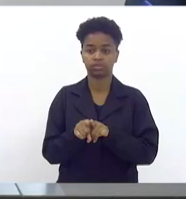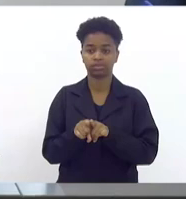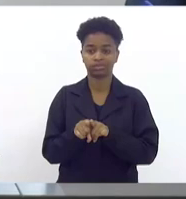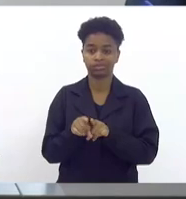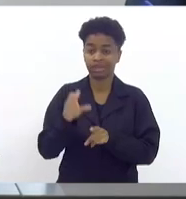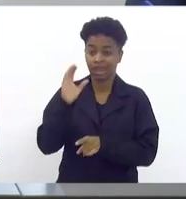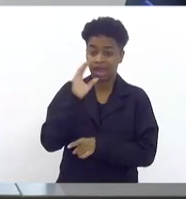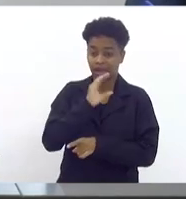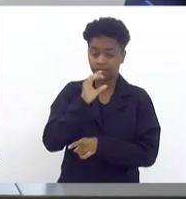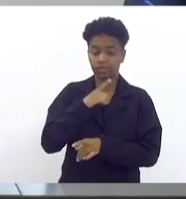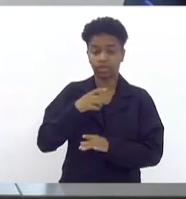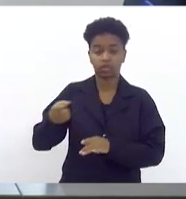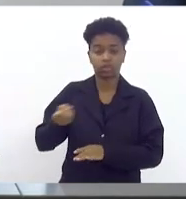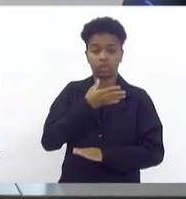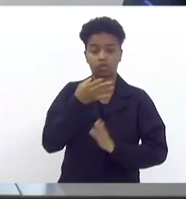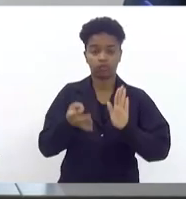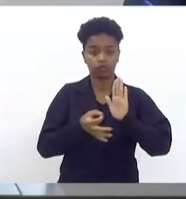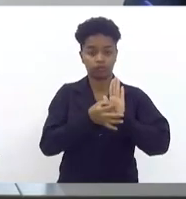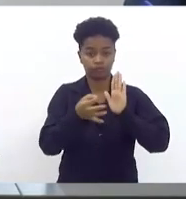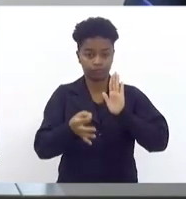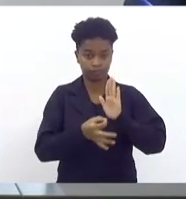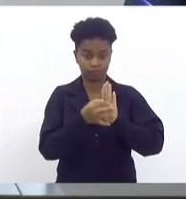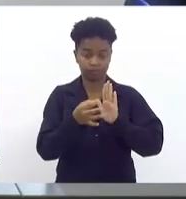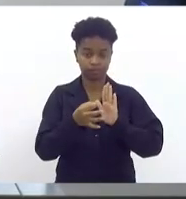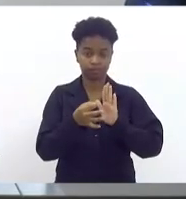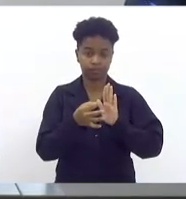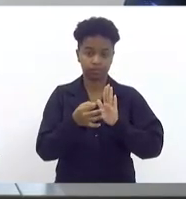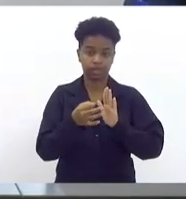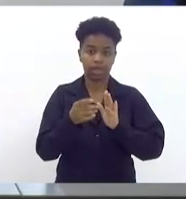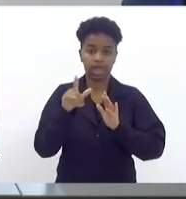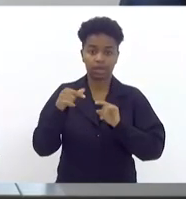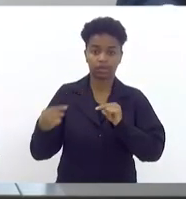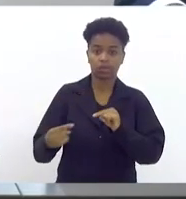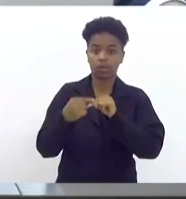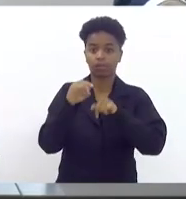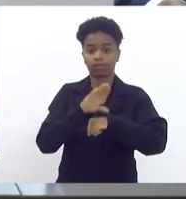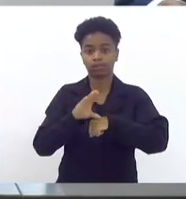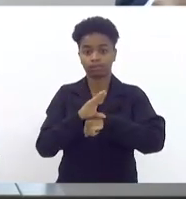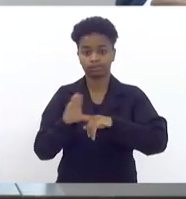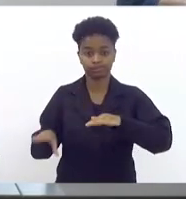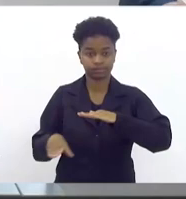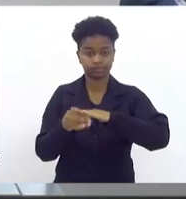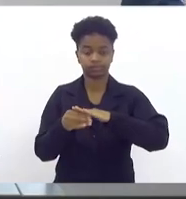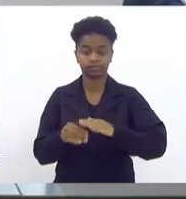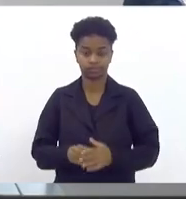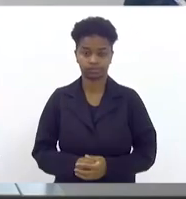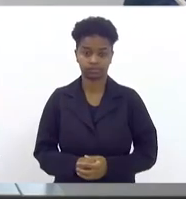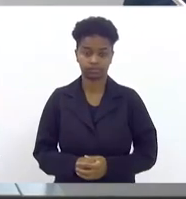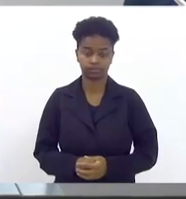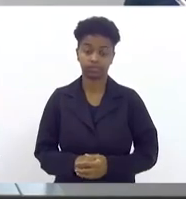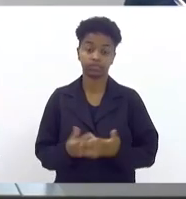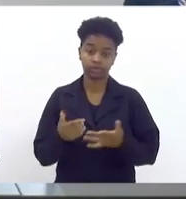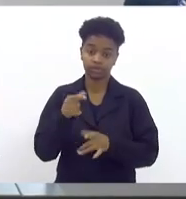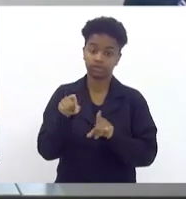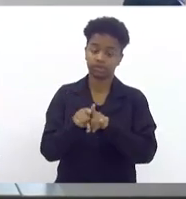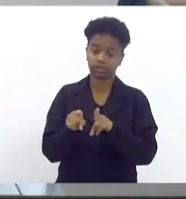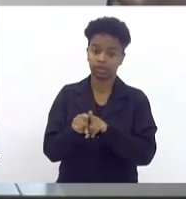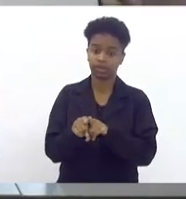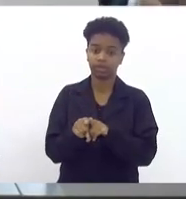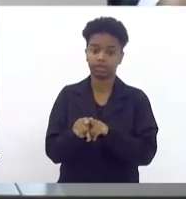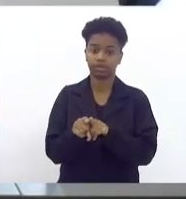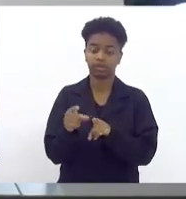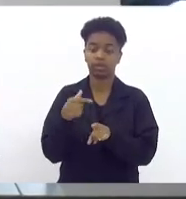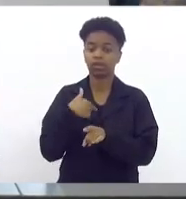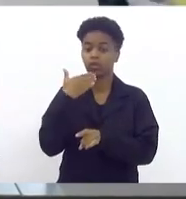ao novo parecer do relator, no sentido da constitucionalidade com emendas. E aí, da mesma forma, também pedir